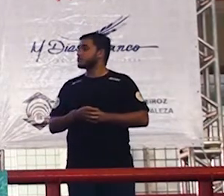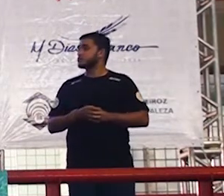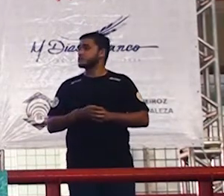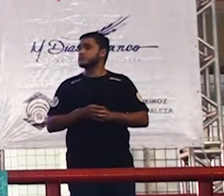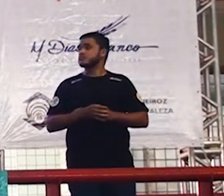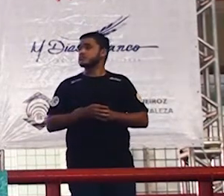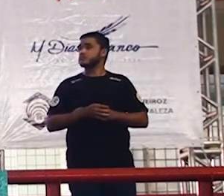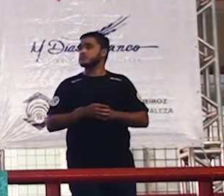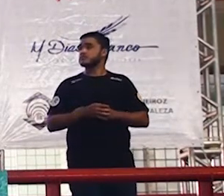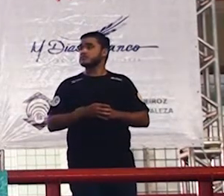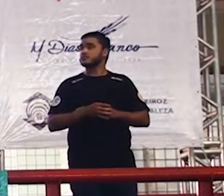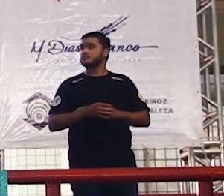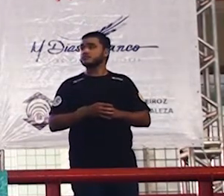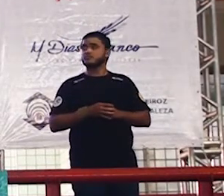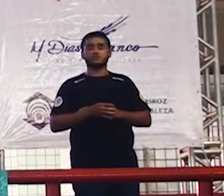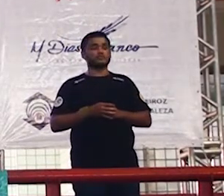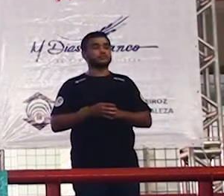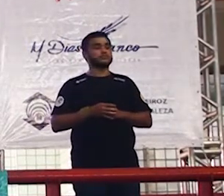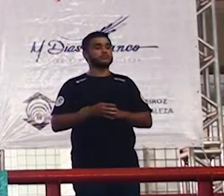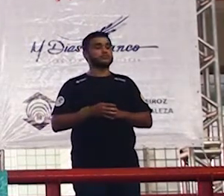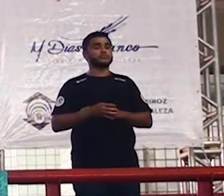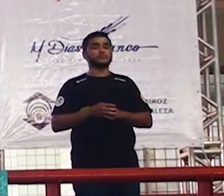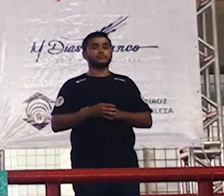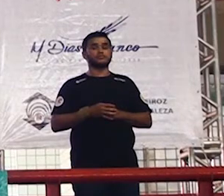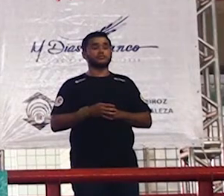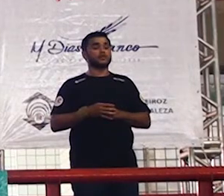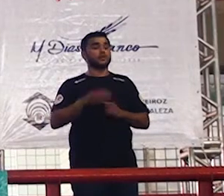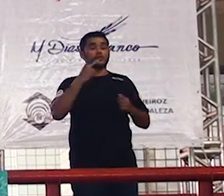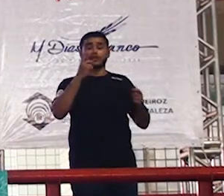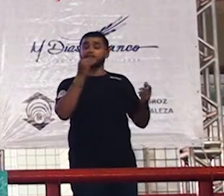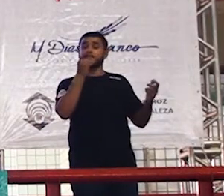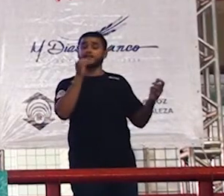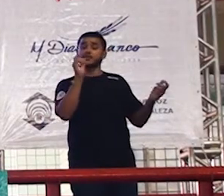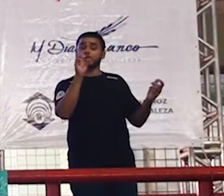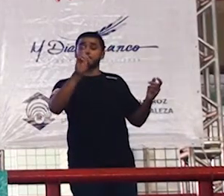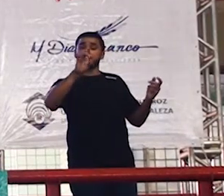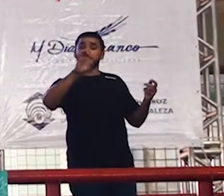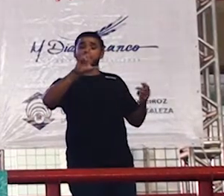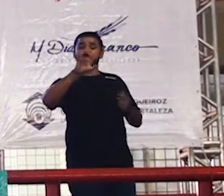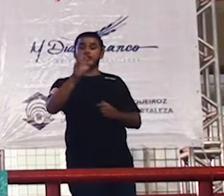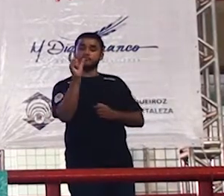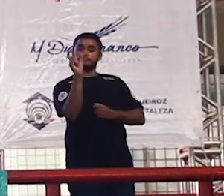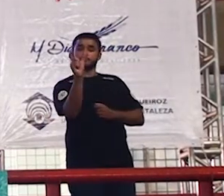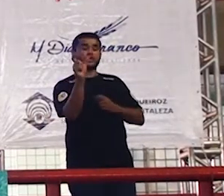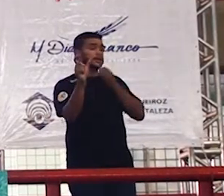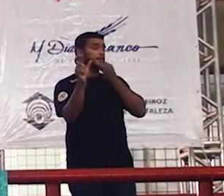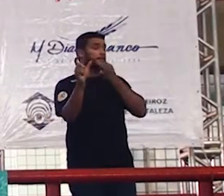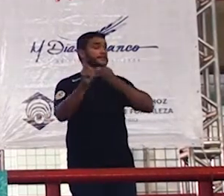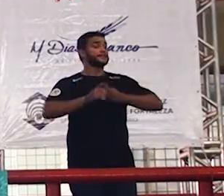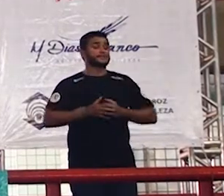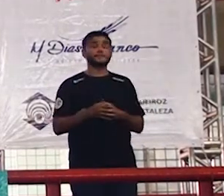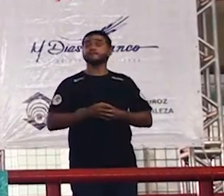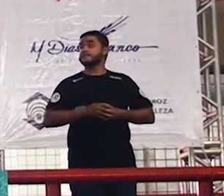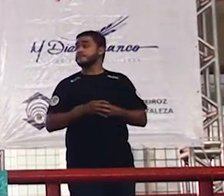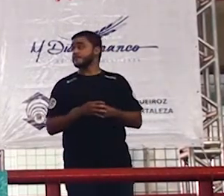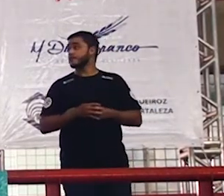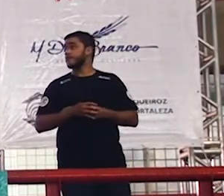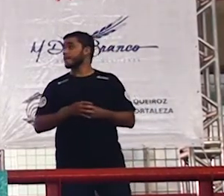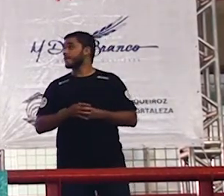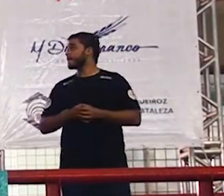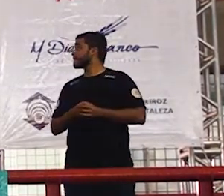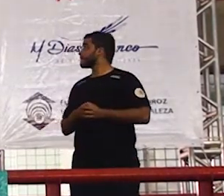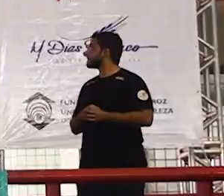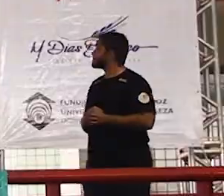e recolha as fezes dele. Pronto, era só usar outro pronome. Aí ele corrigia a ambiguidade.